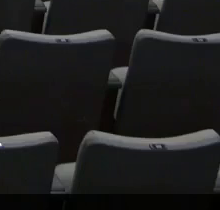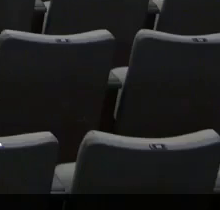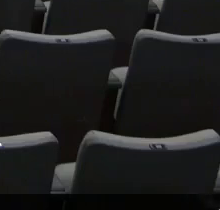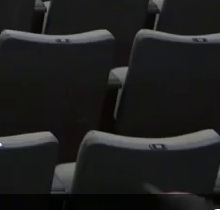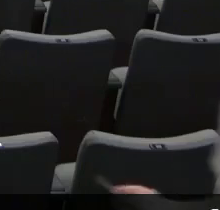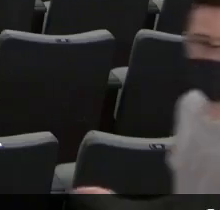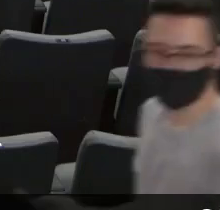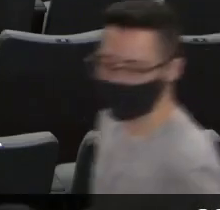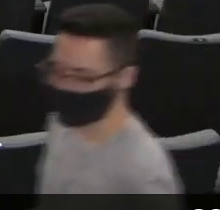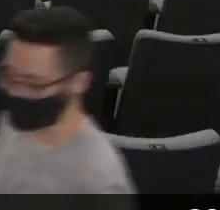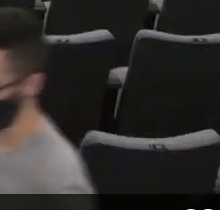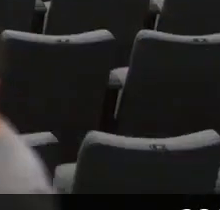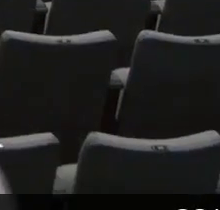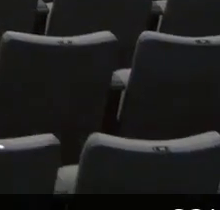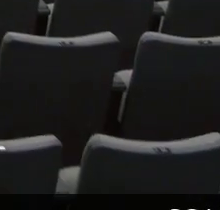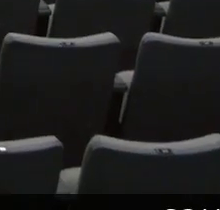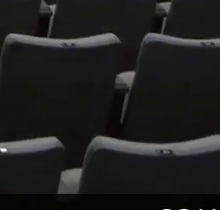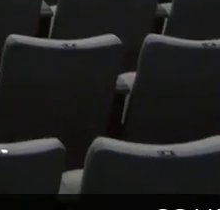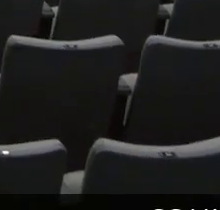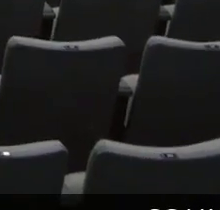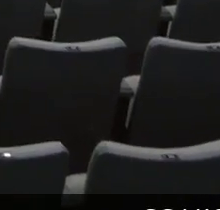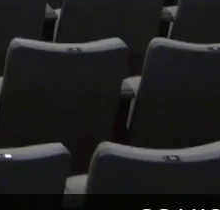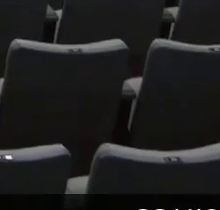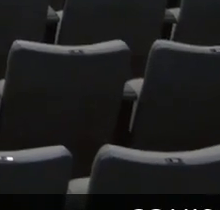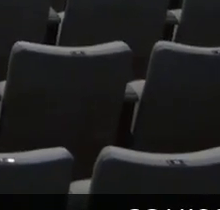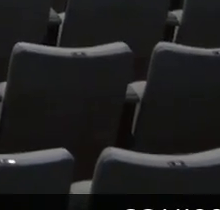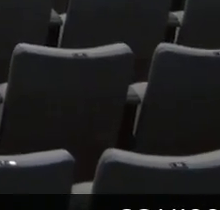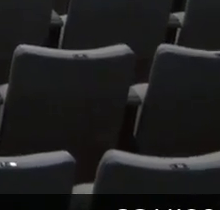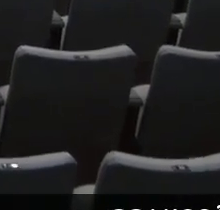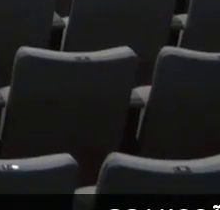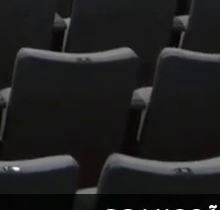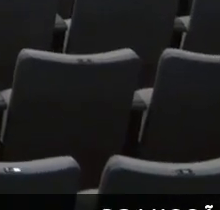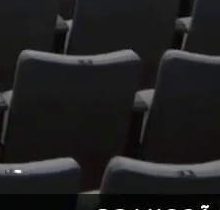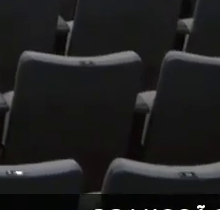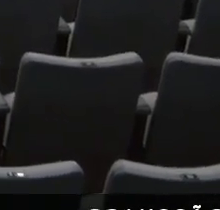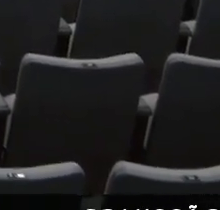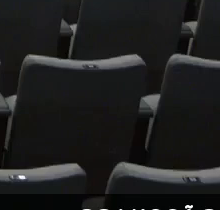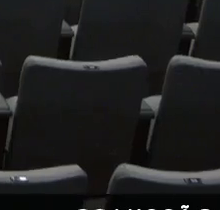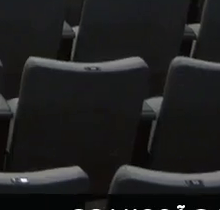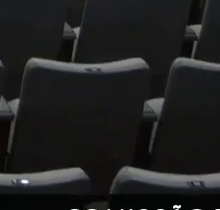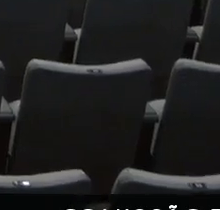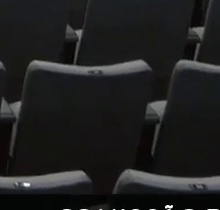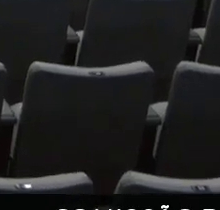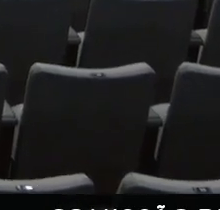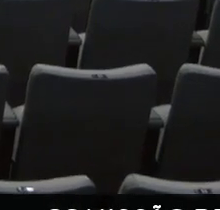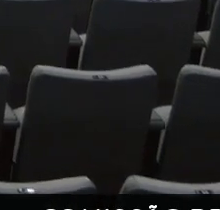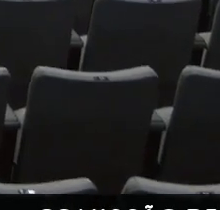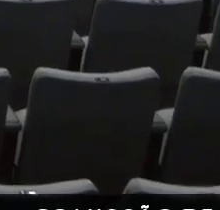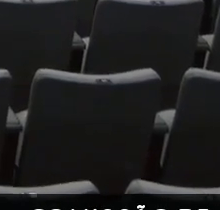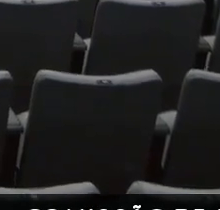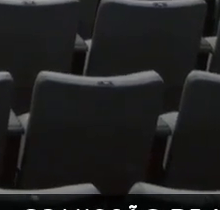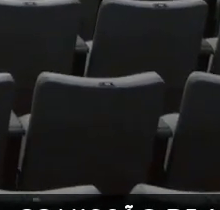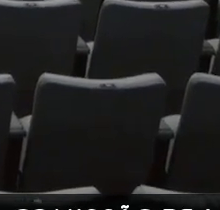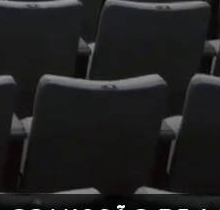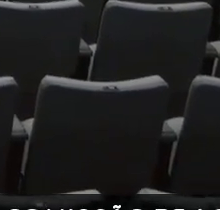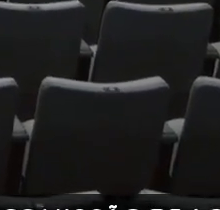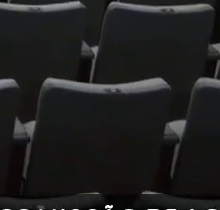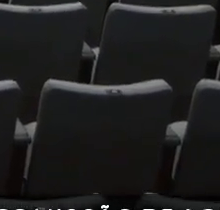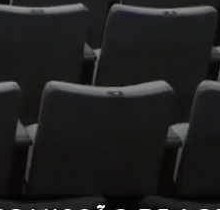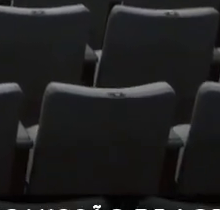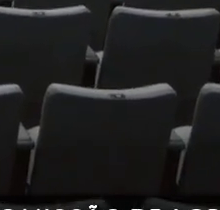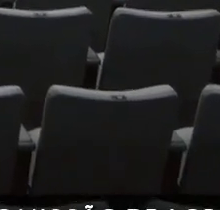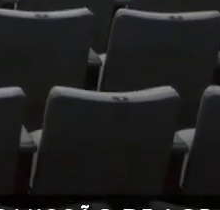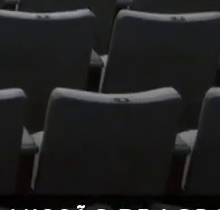e da terceira sessão Legislativa ordinária da décima nona legislatura registros EA